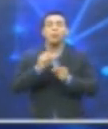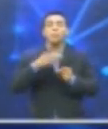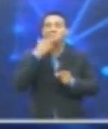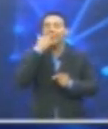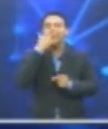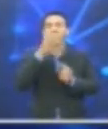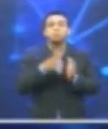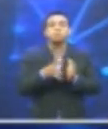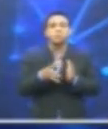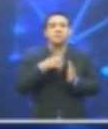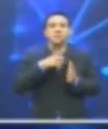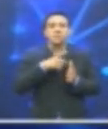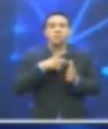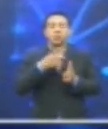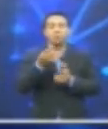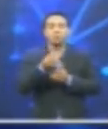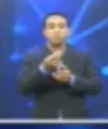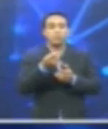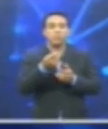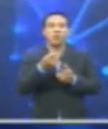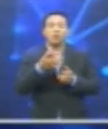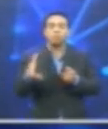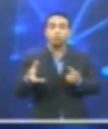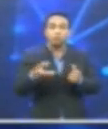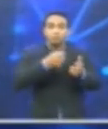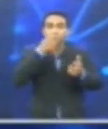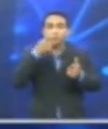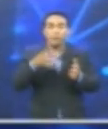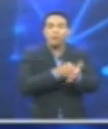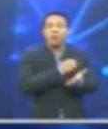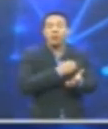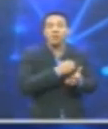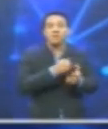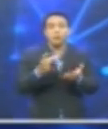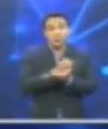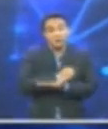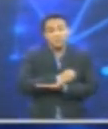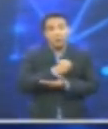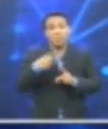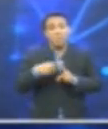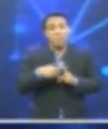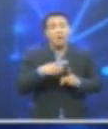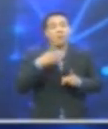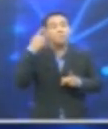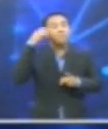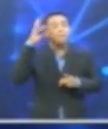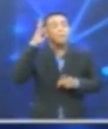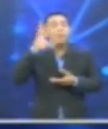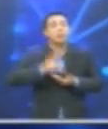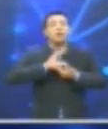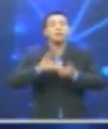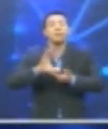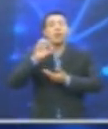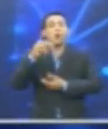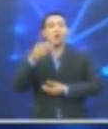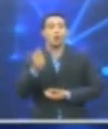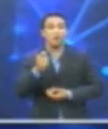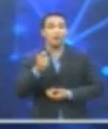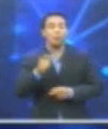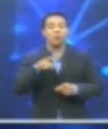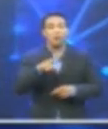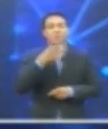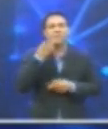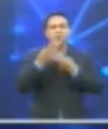como garantia ao fundo garantidor da Copa do Mundo. Com relação à barragem de 85, que o senhor tanto fala, existe uma